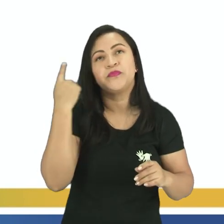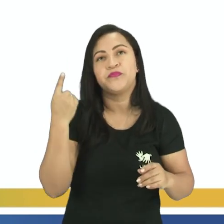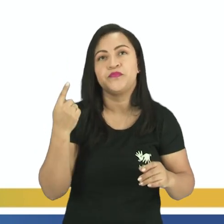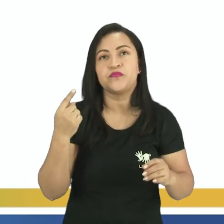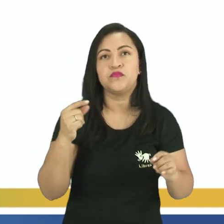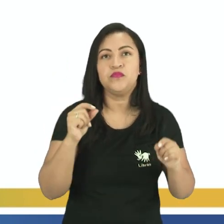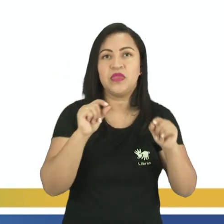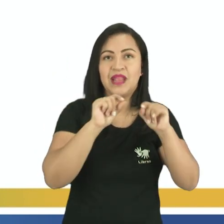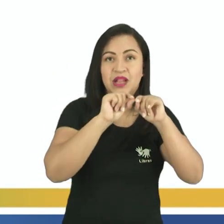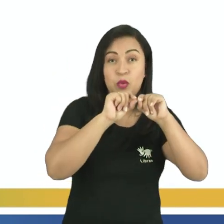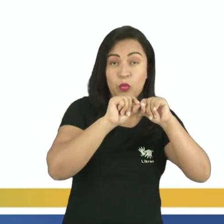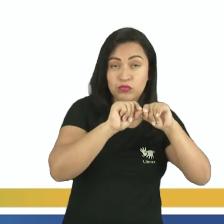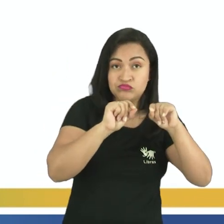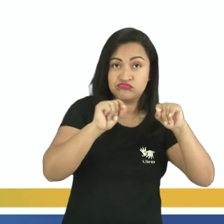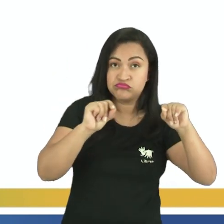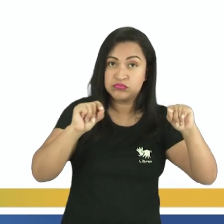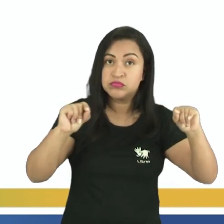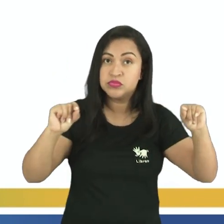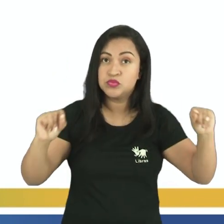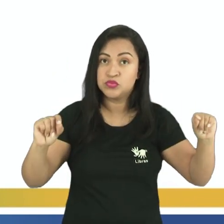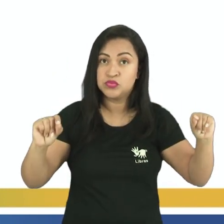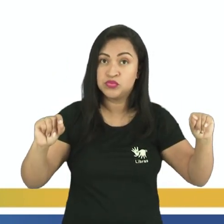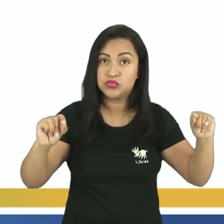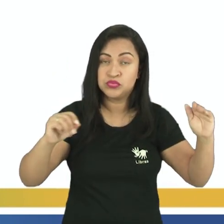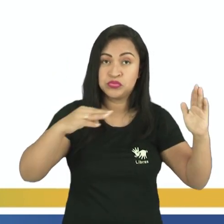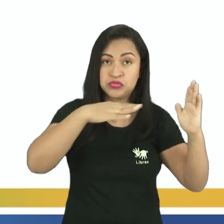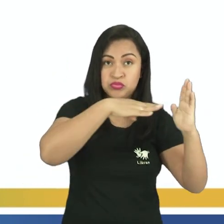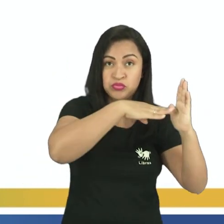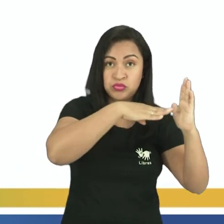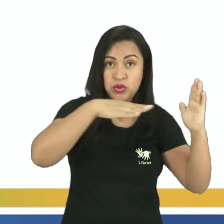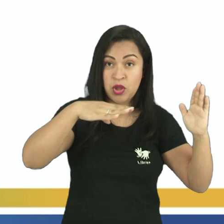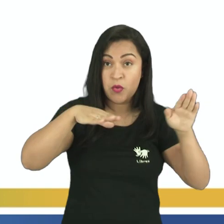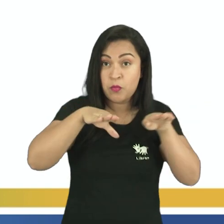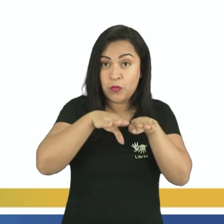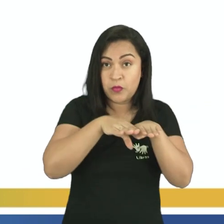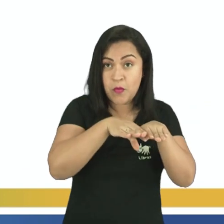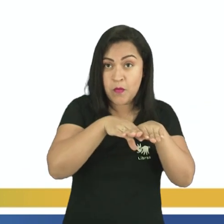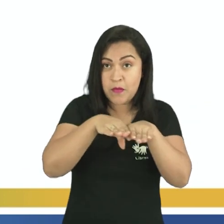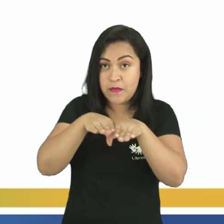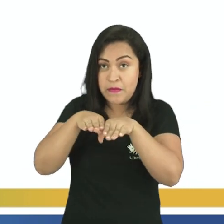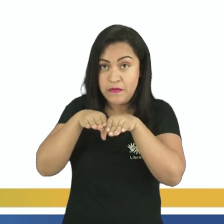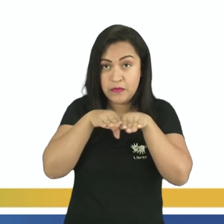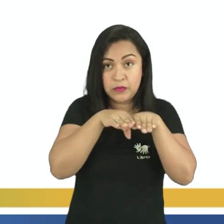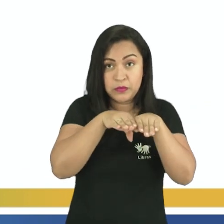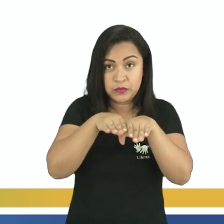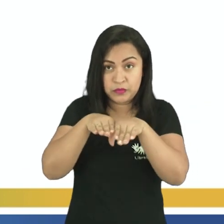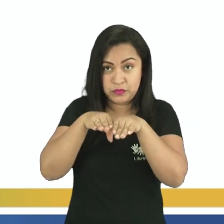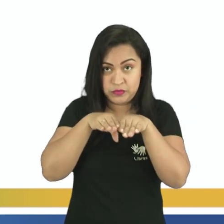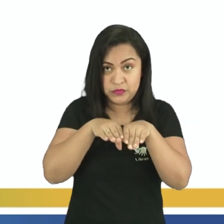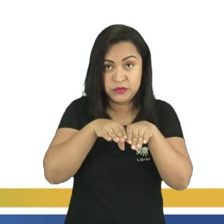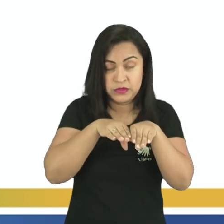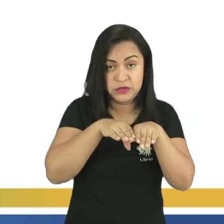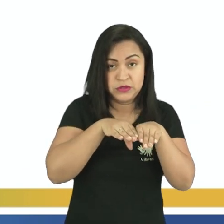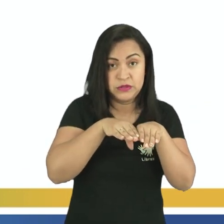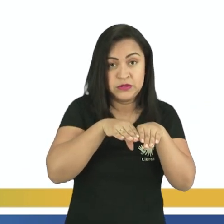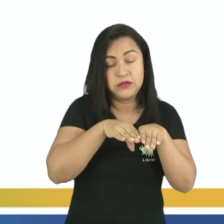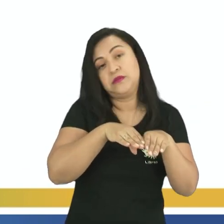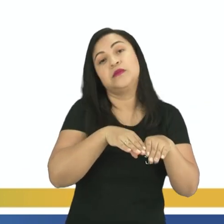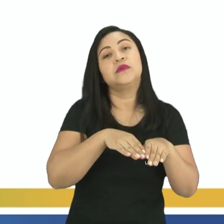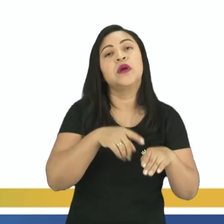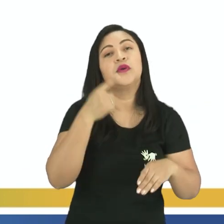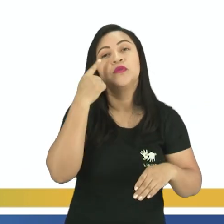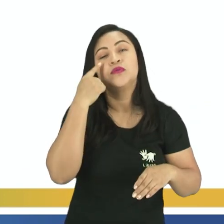uma linha tracejada, que é o nosso nível de equilíbrio. É o nível de equilíbrio dessa onda. E vocês